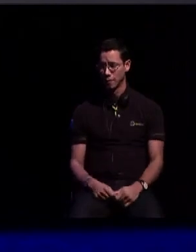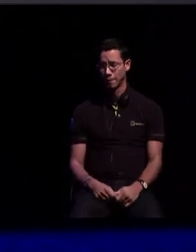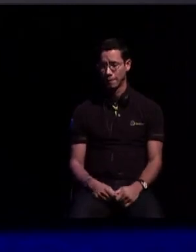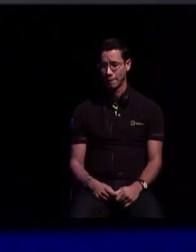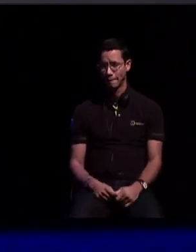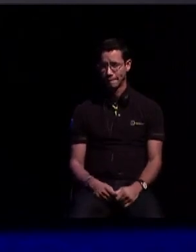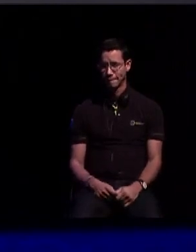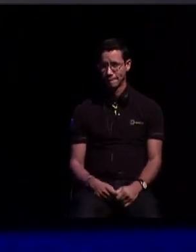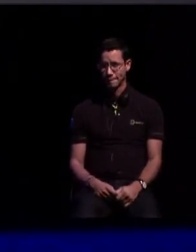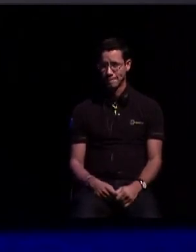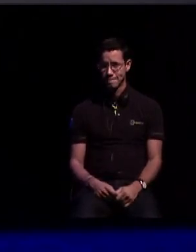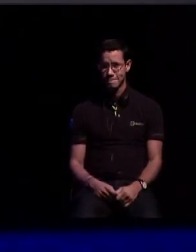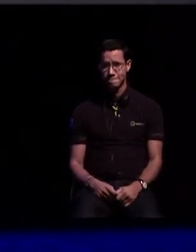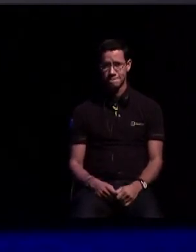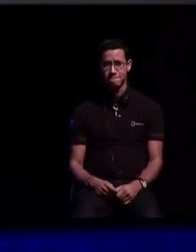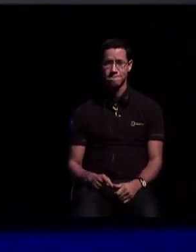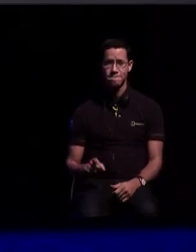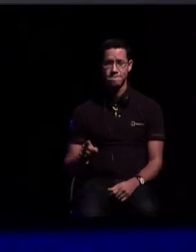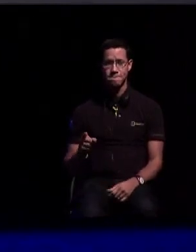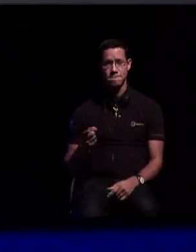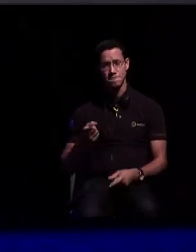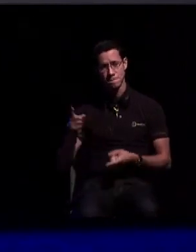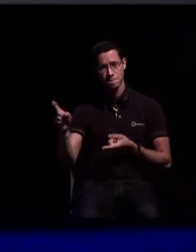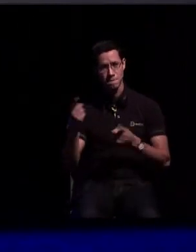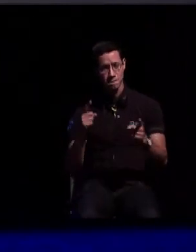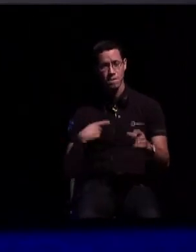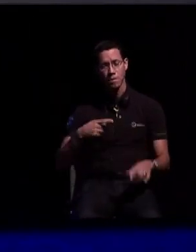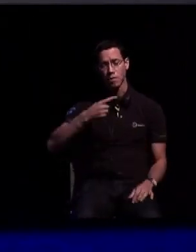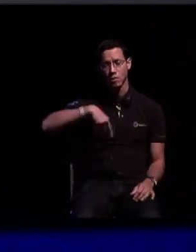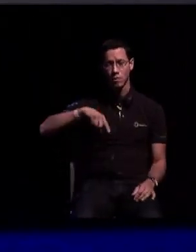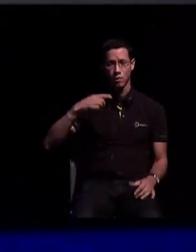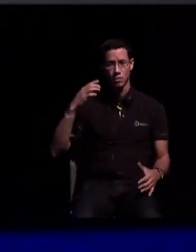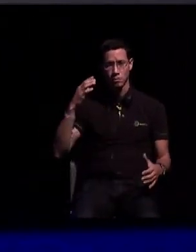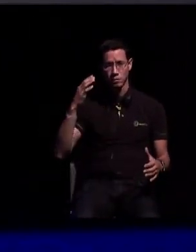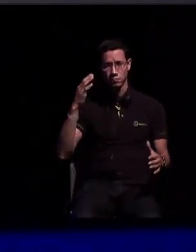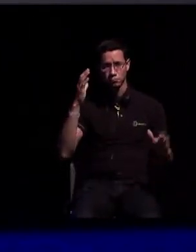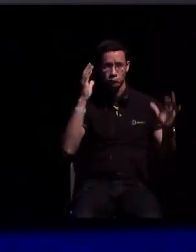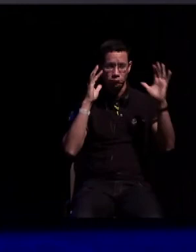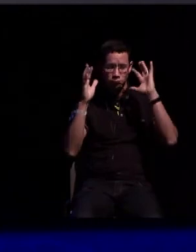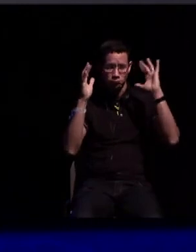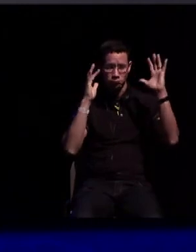enfim, com deslocar essas nossas percepções que são meio que